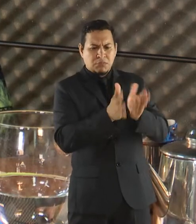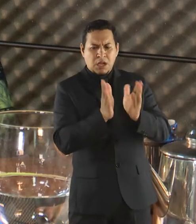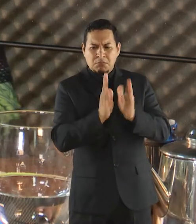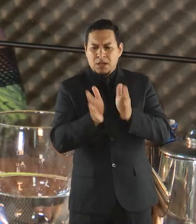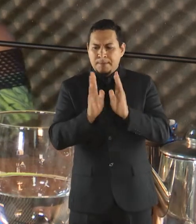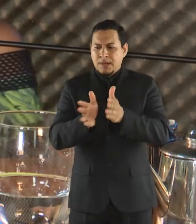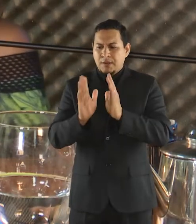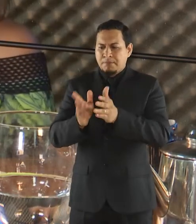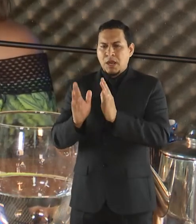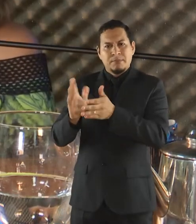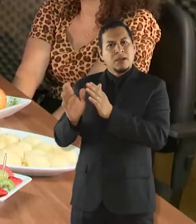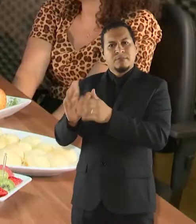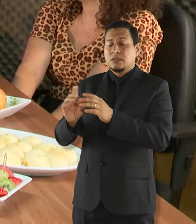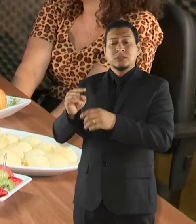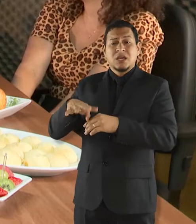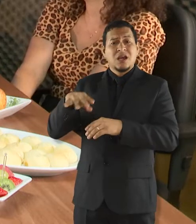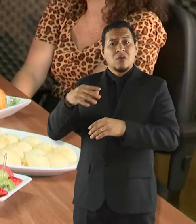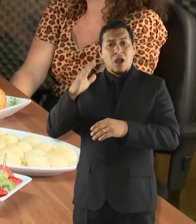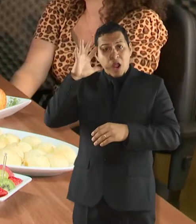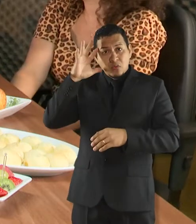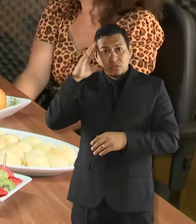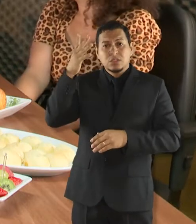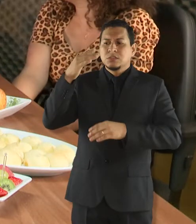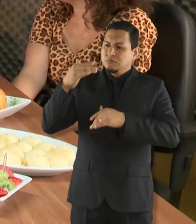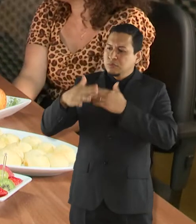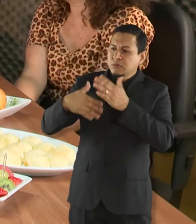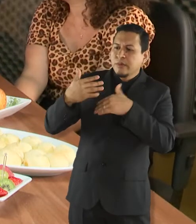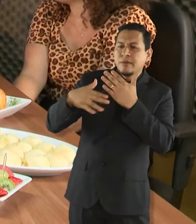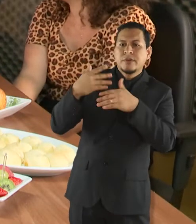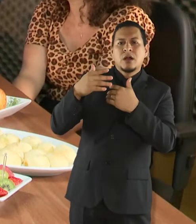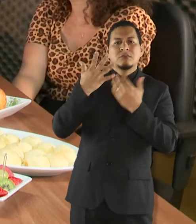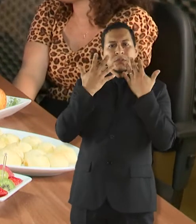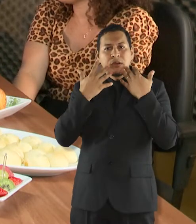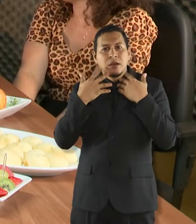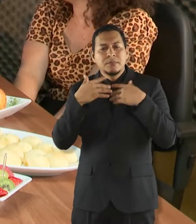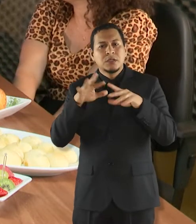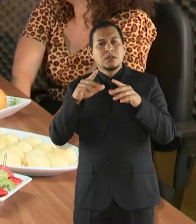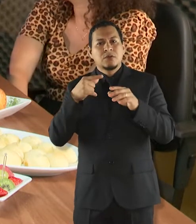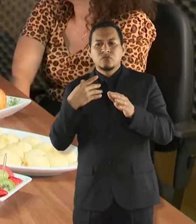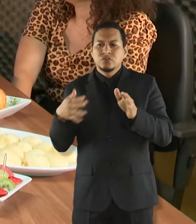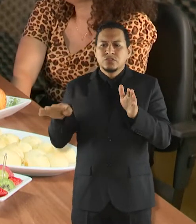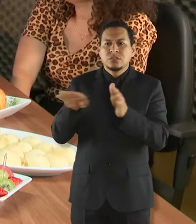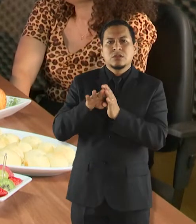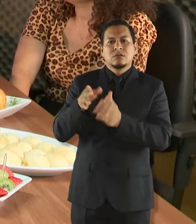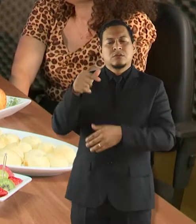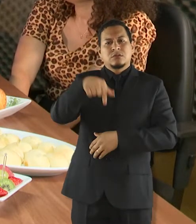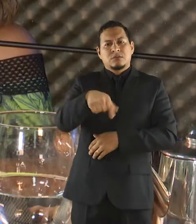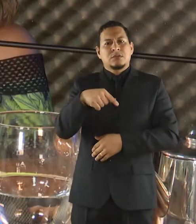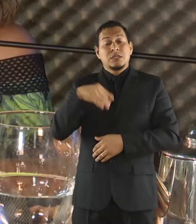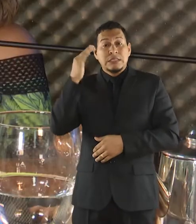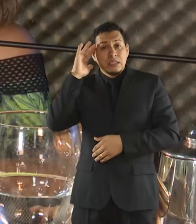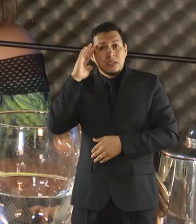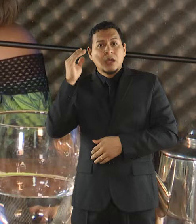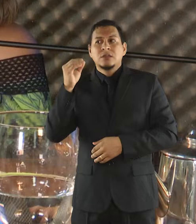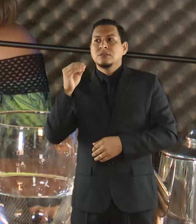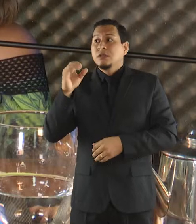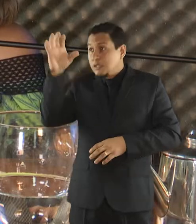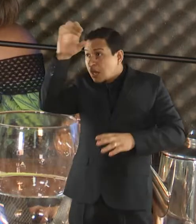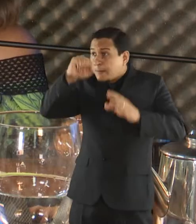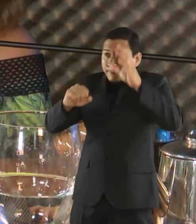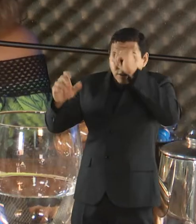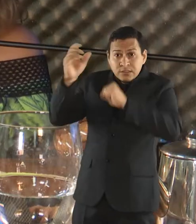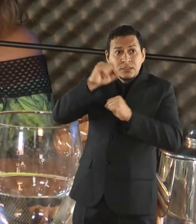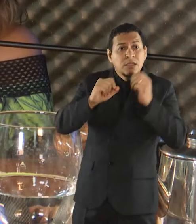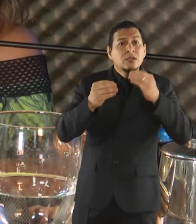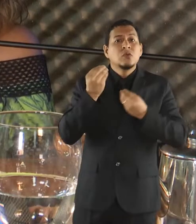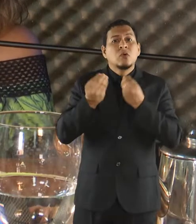feminismo. Não. Foi não. vindo naturalmente Não, à medida eu- que você foi precisando para desenvolver o seu Exatamente. Eu fui trabalho. chegando aqui, entendeu? E entendendo as